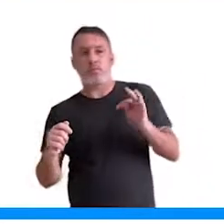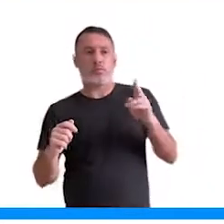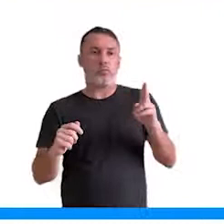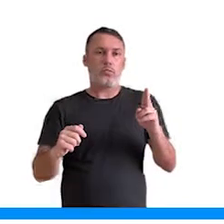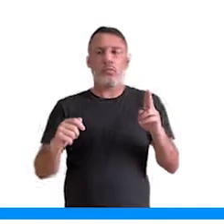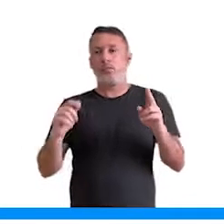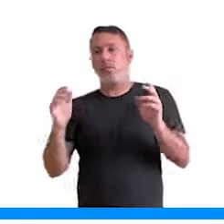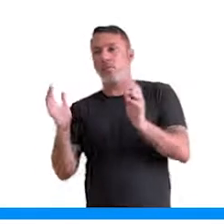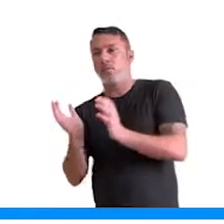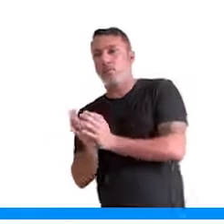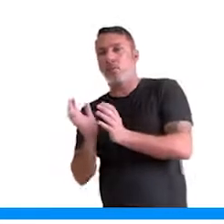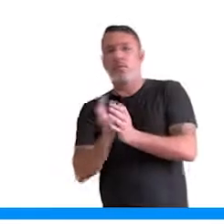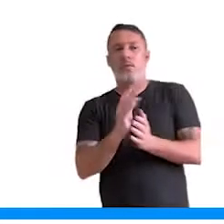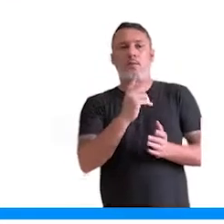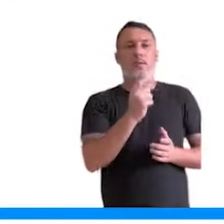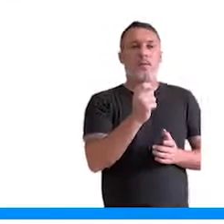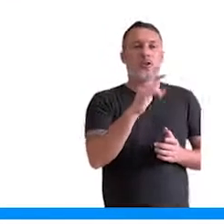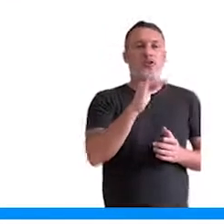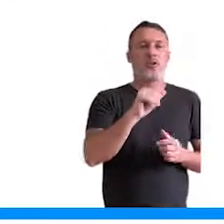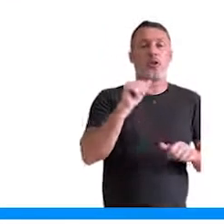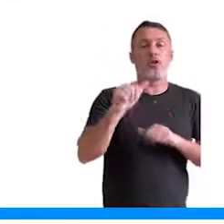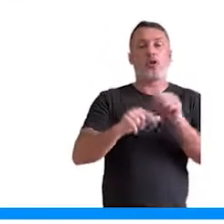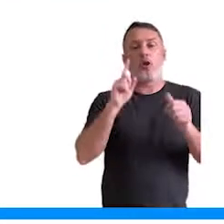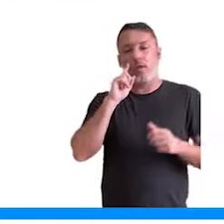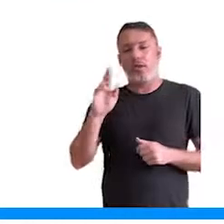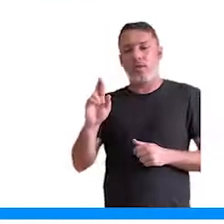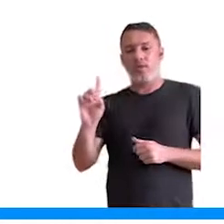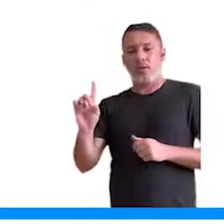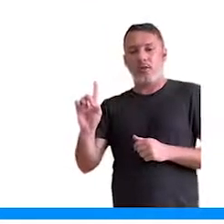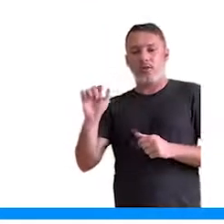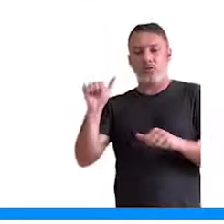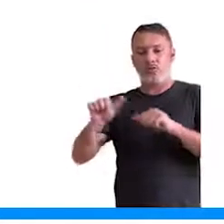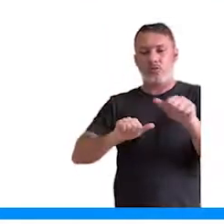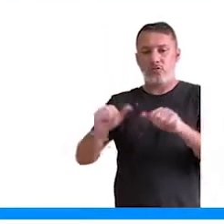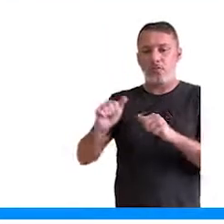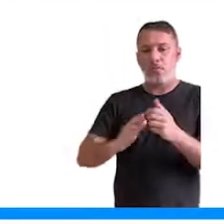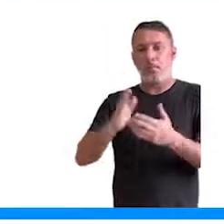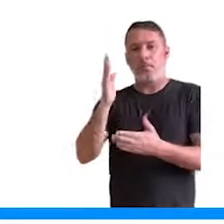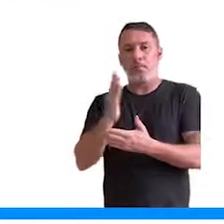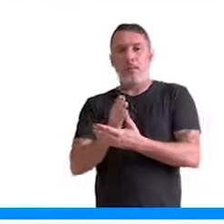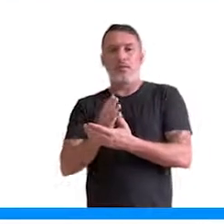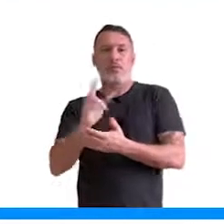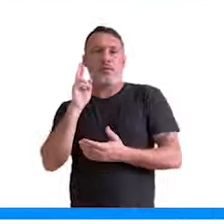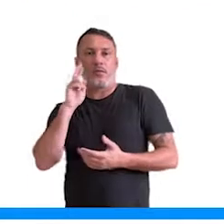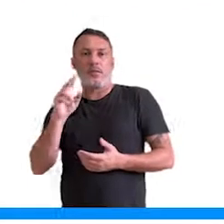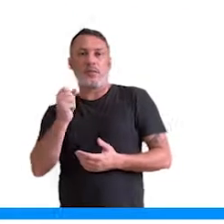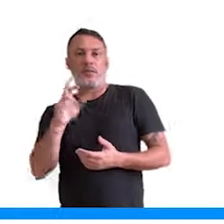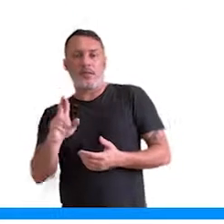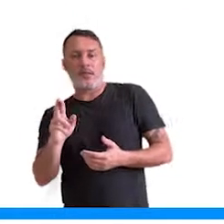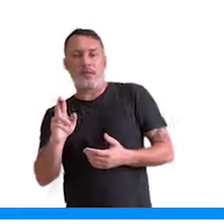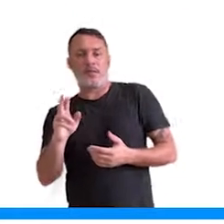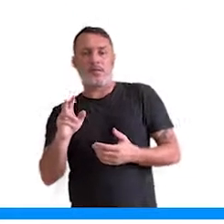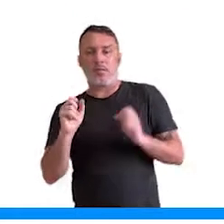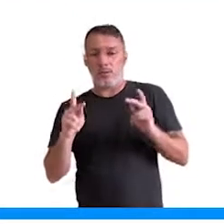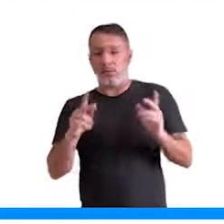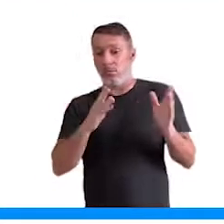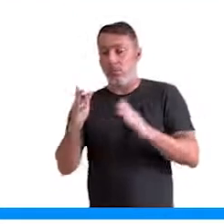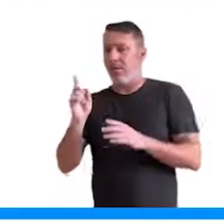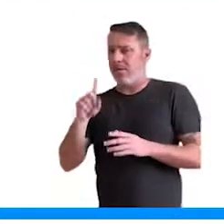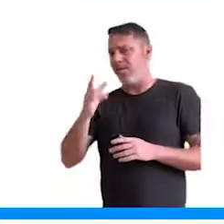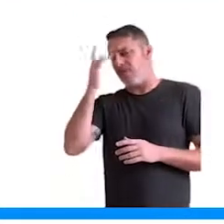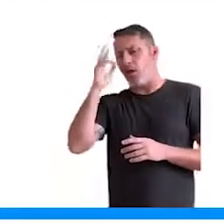usted, partamos nosotros, partid, porque eu troco o R pelo D. E partam ustedes.